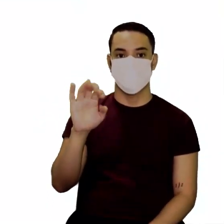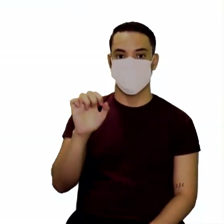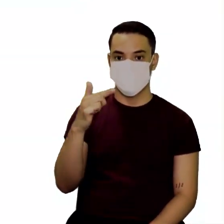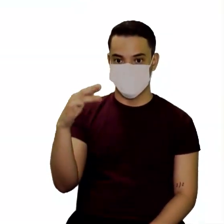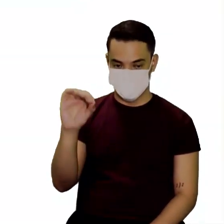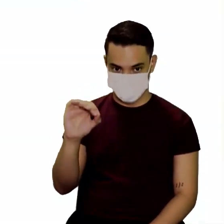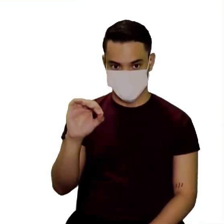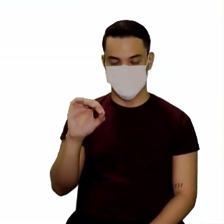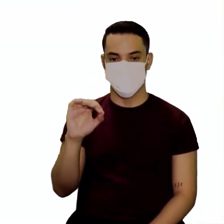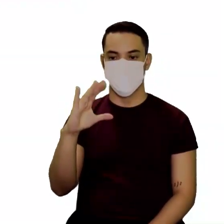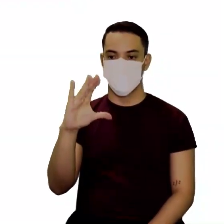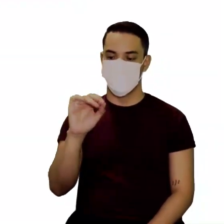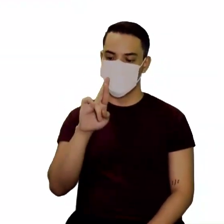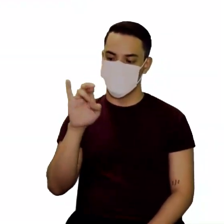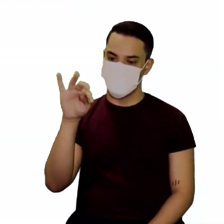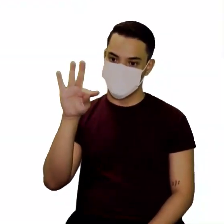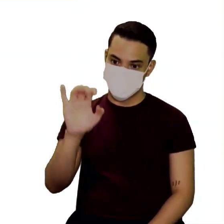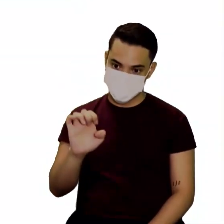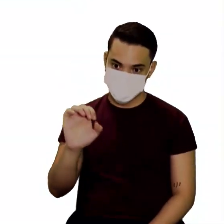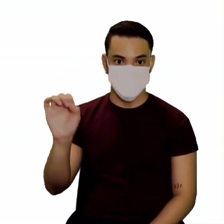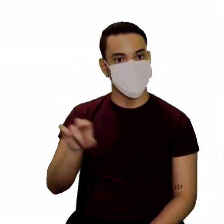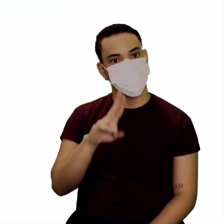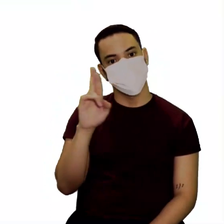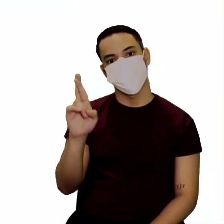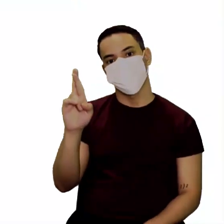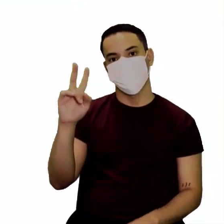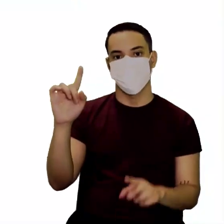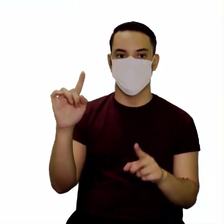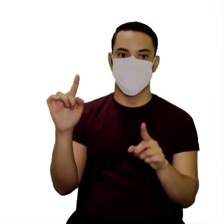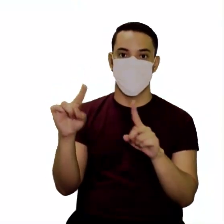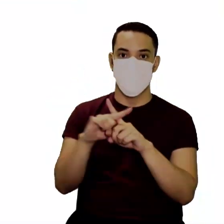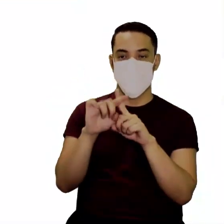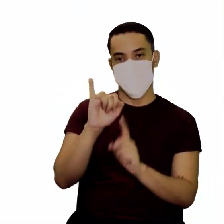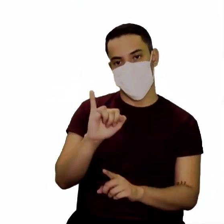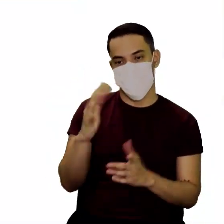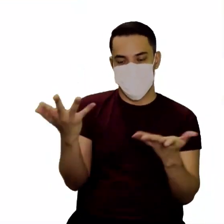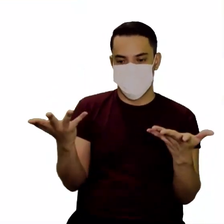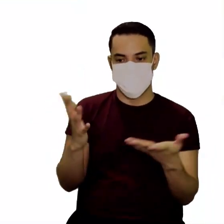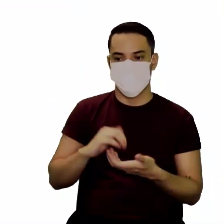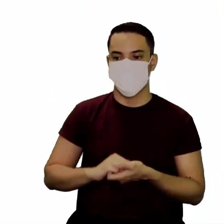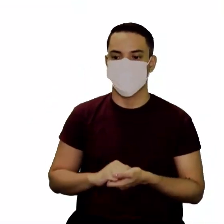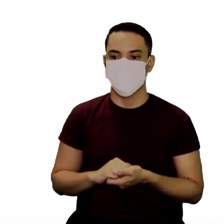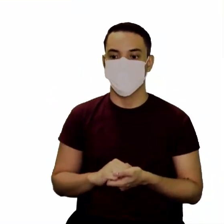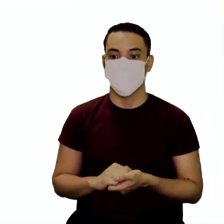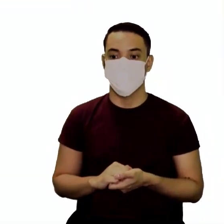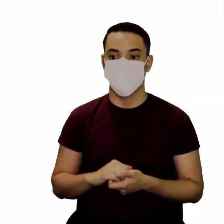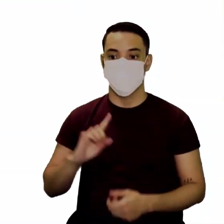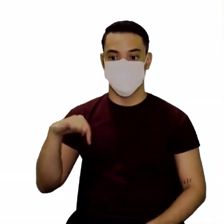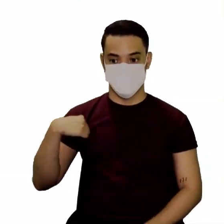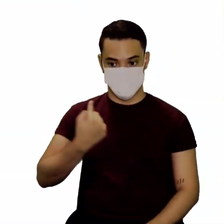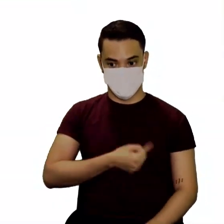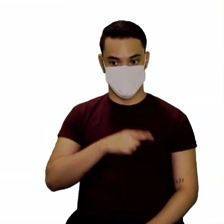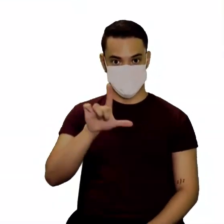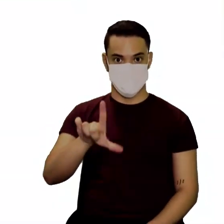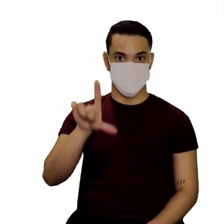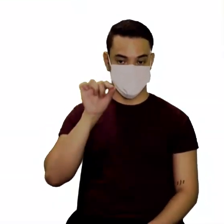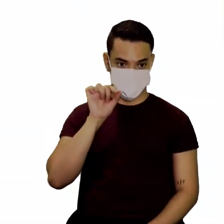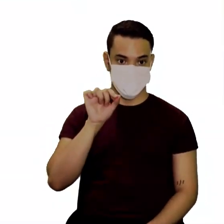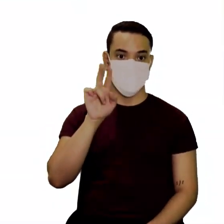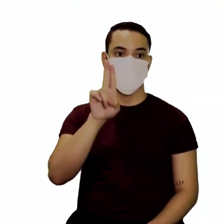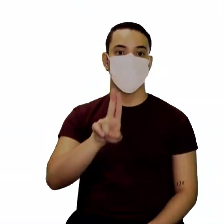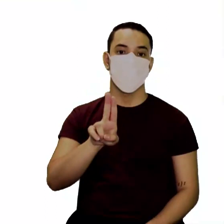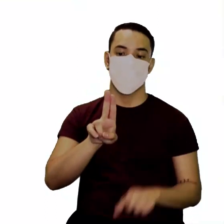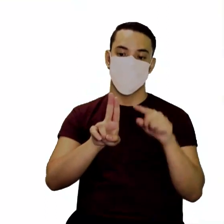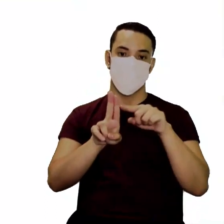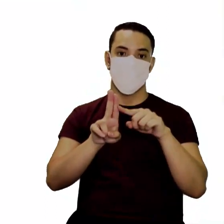se você quiser multiplicar R vezes I, vai ser igual a tensão. U, no nosso caso, adotamos o U, é a diferença